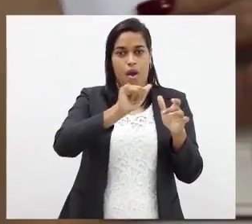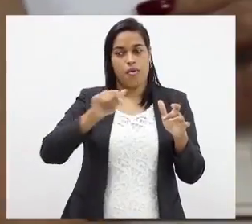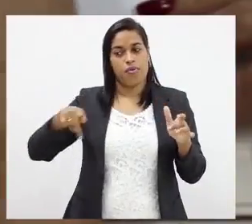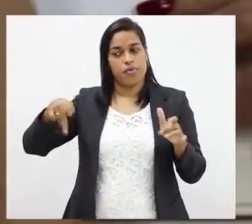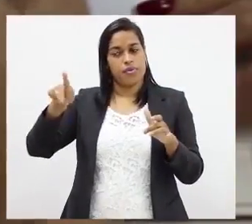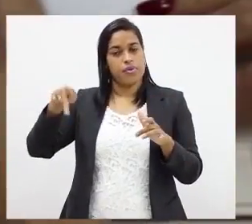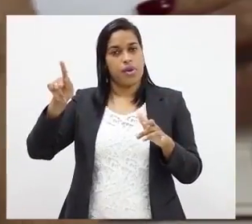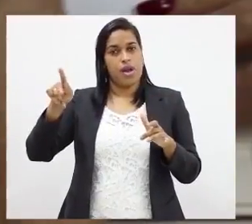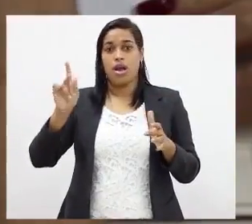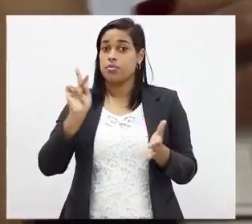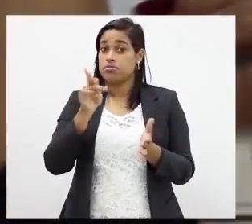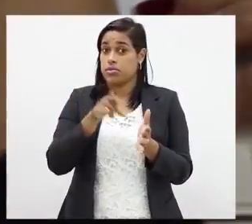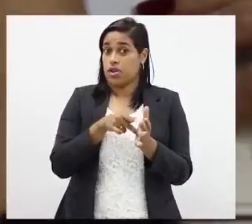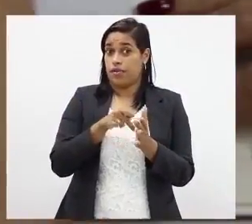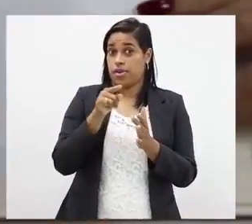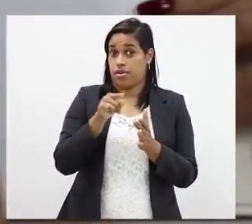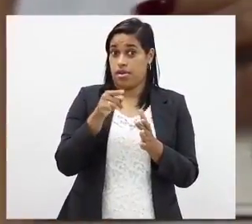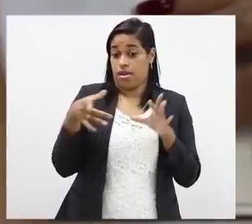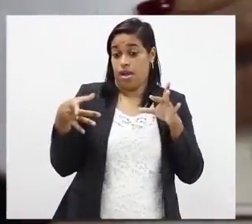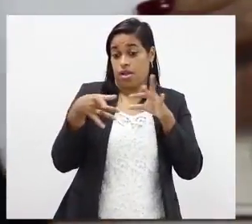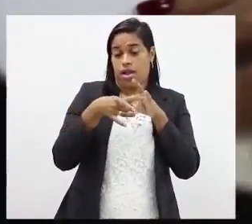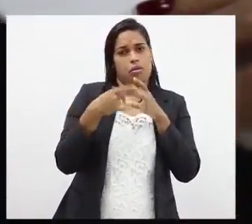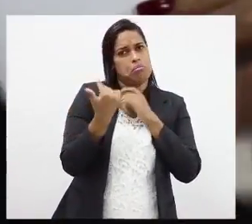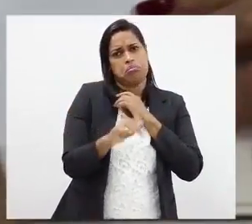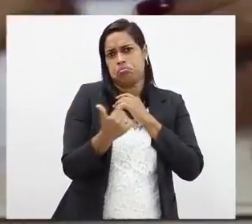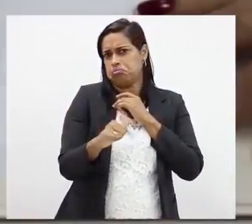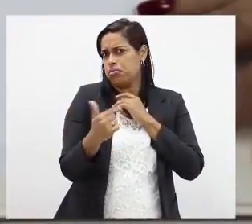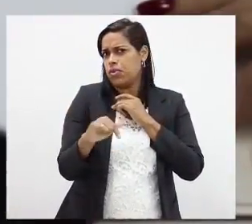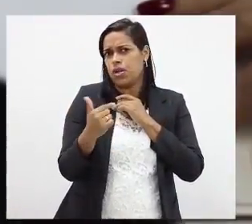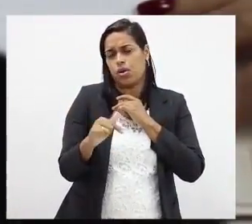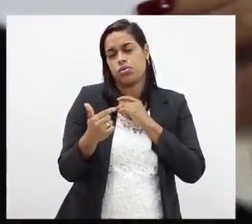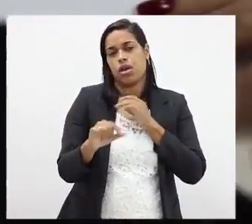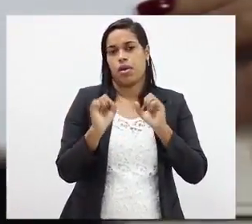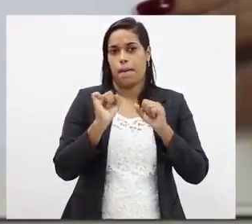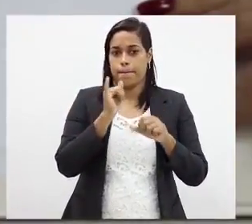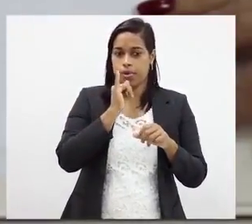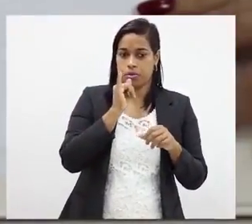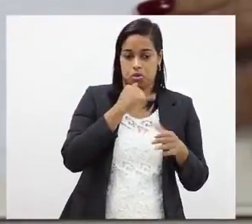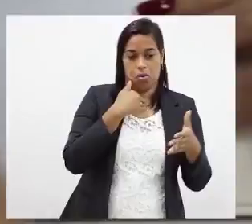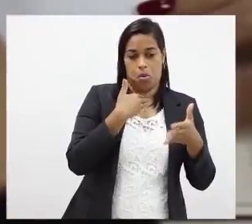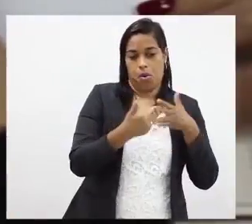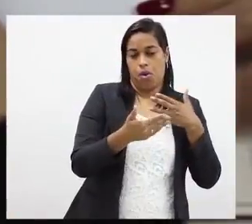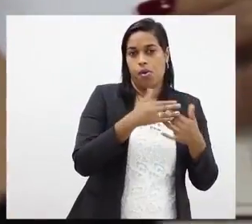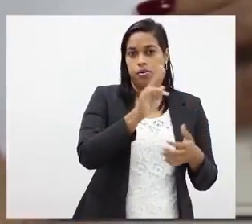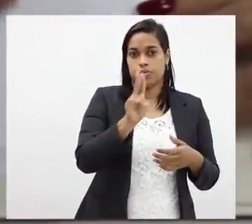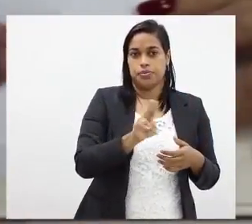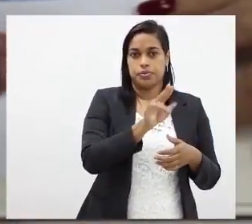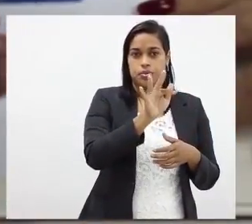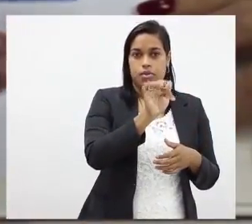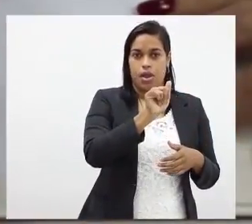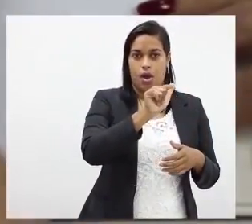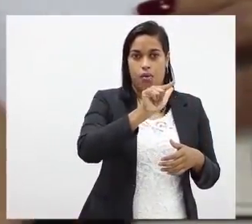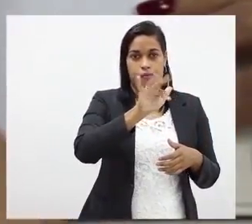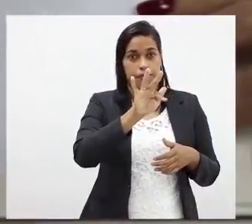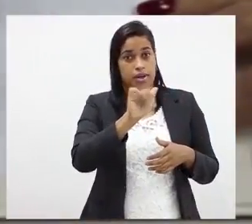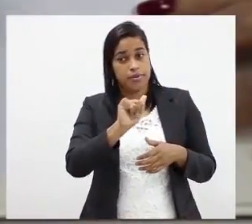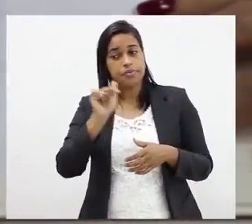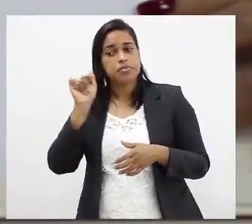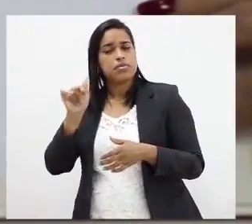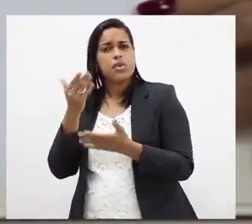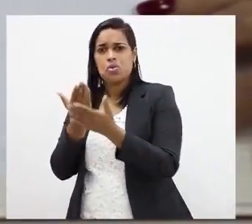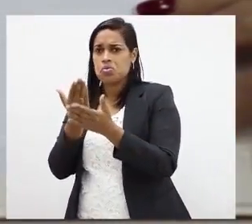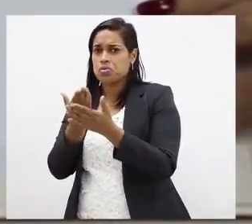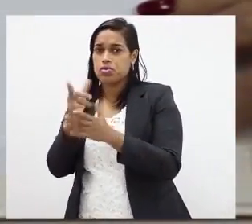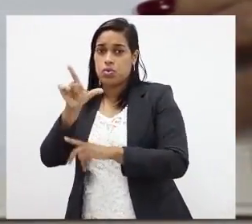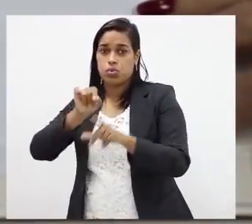K. E, na verdade, essa correlação, ela não existe. Eu posso usar qualquer alfa e qualquer K. Vocês vão estudar isso